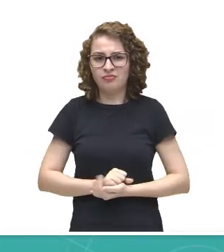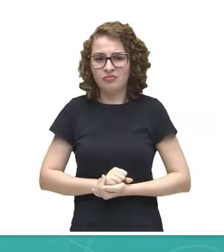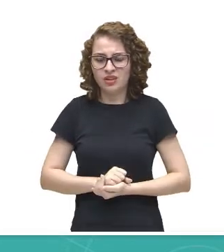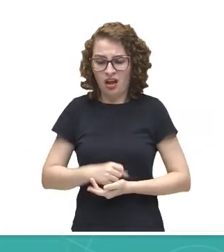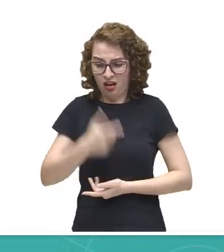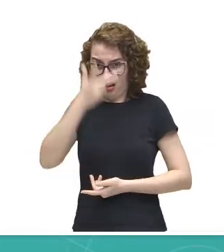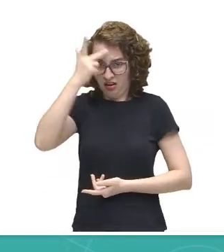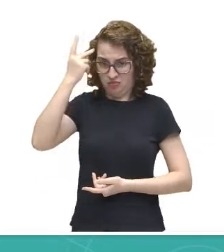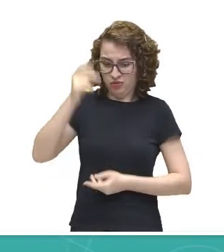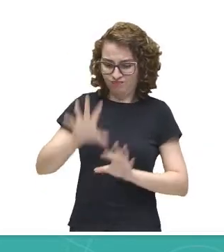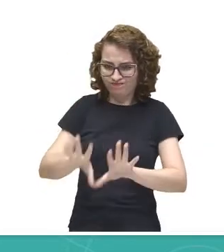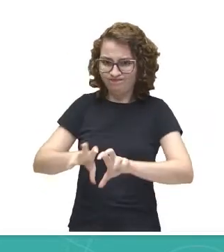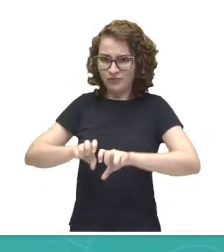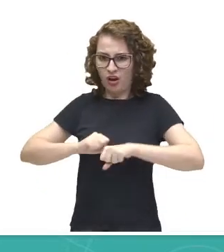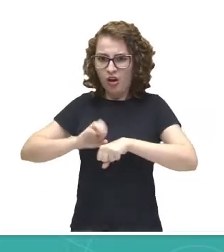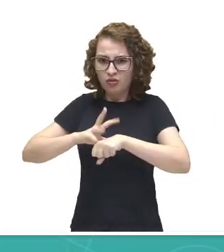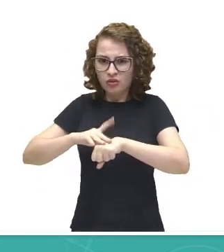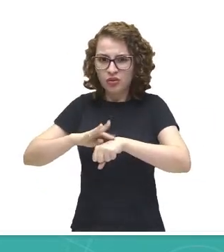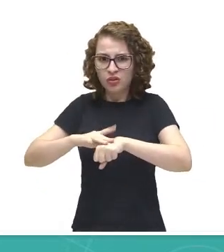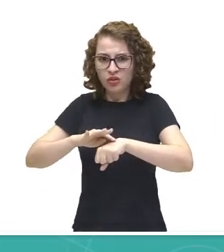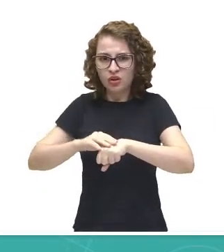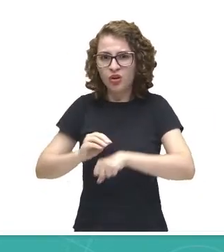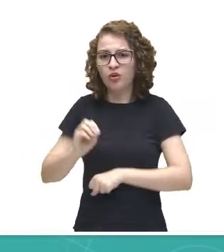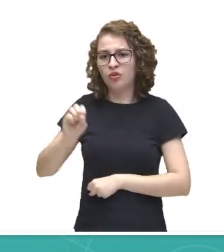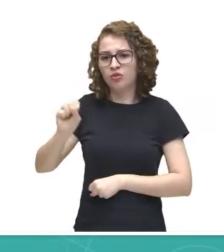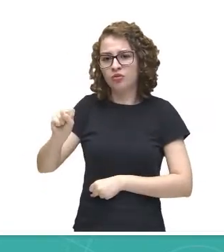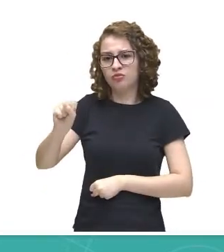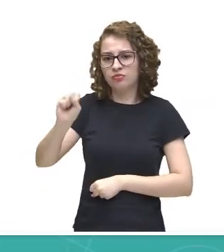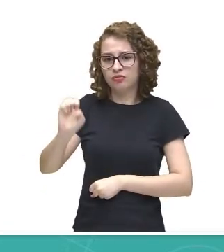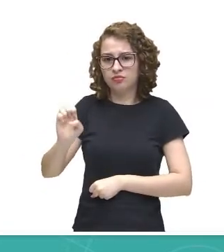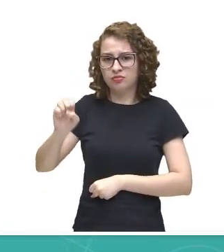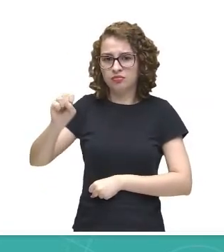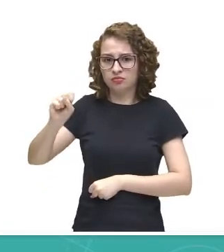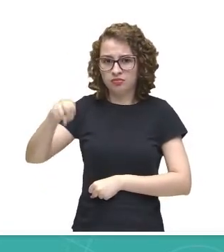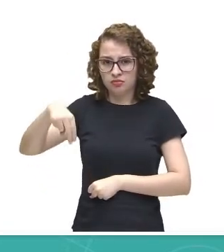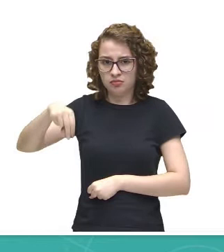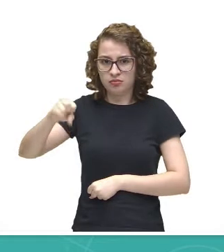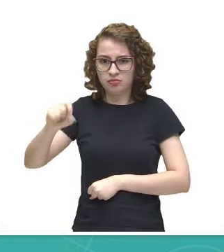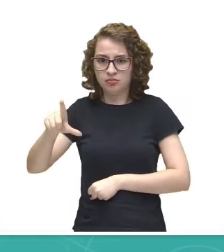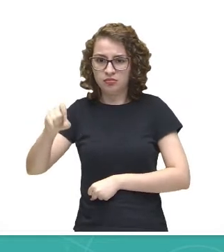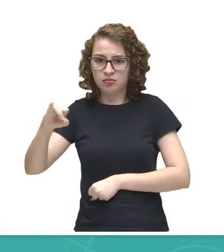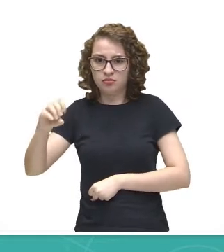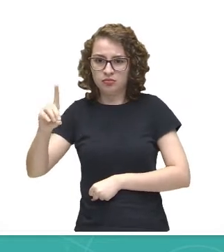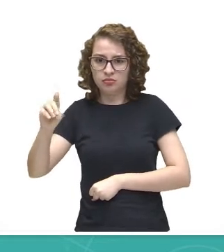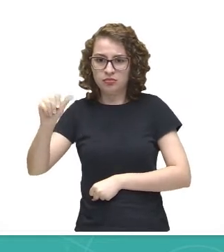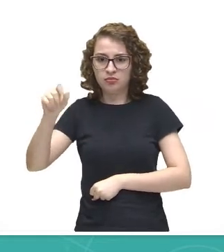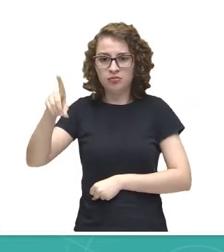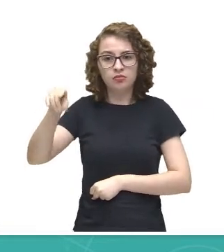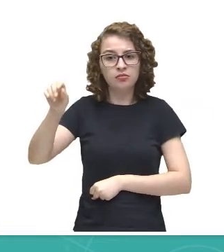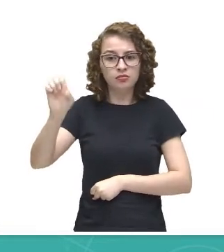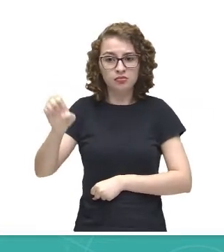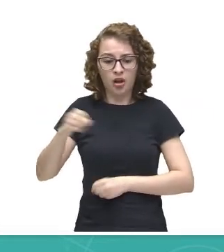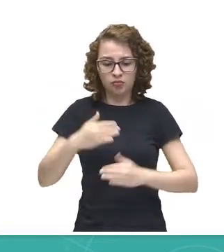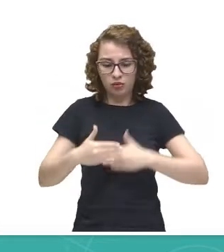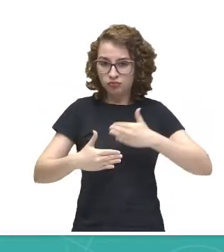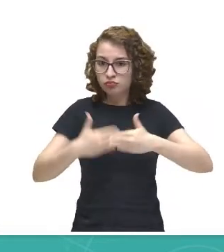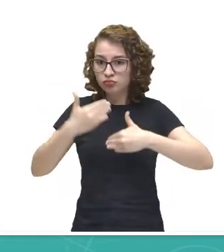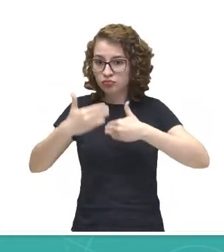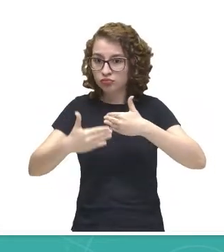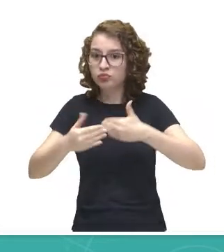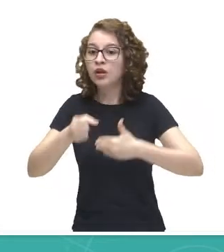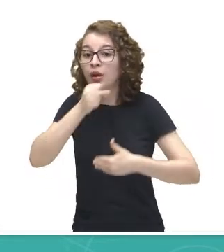a gente diz que essa pessoa tem um envelhecimento com senilidade. Ou seja, ela está no processo de